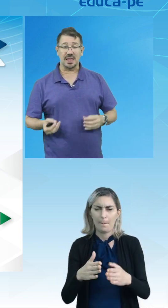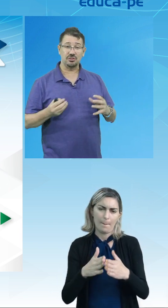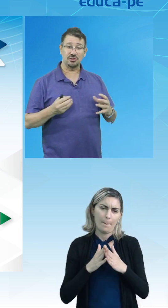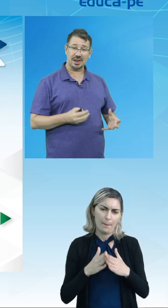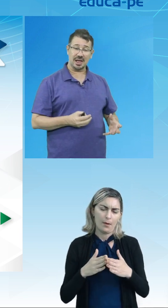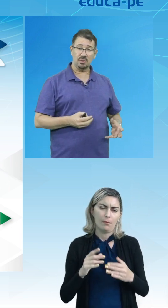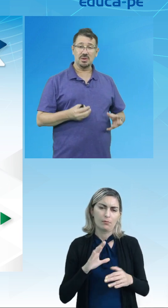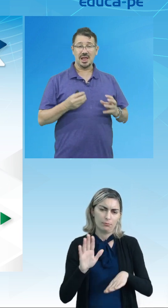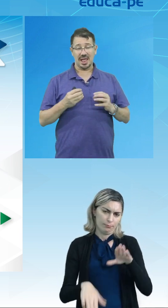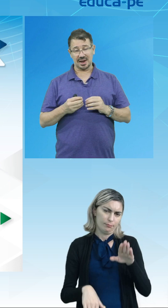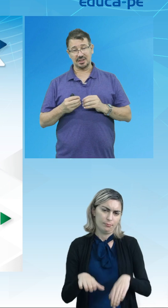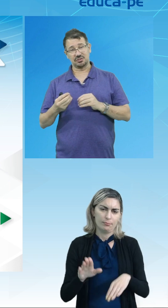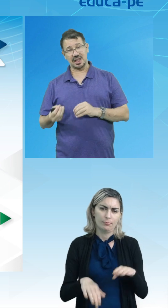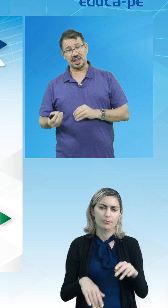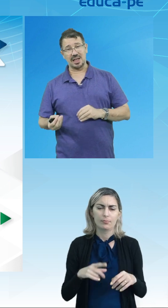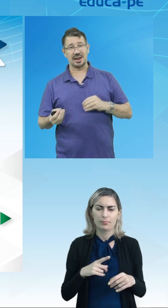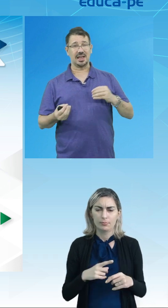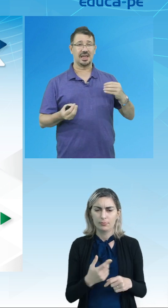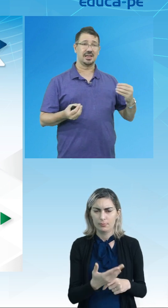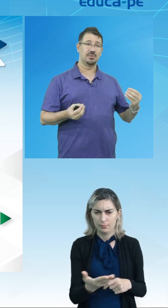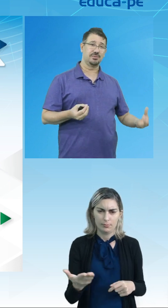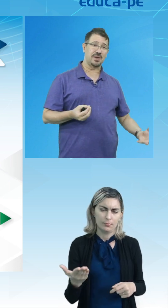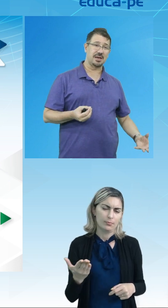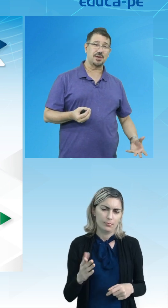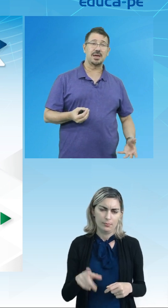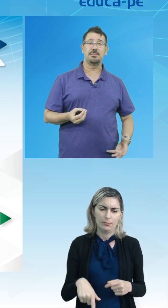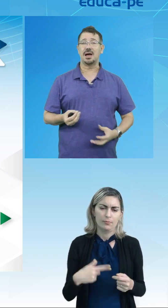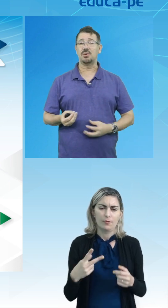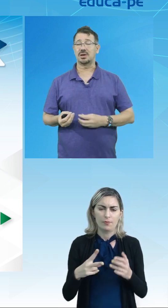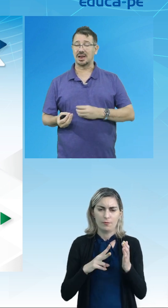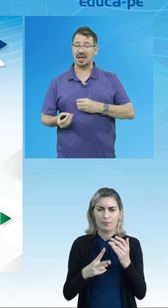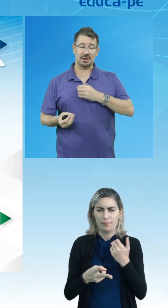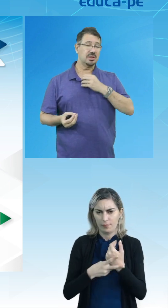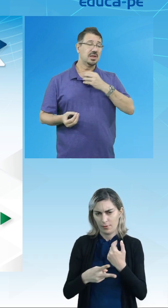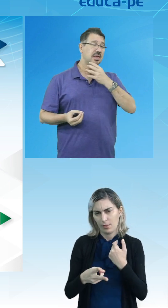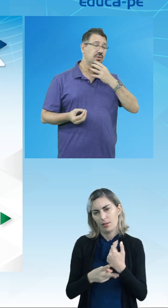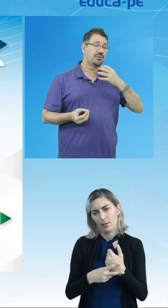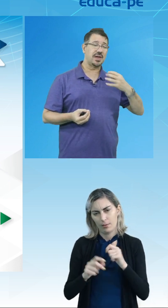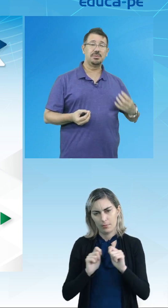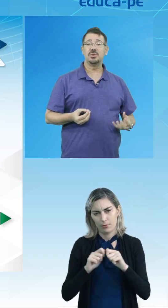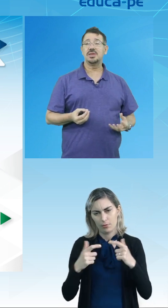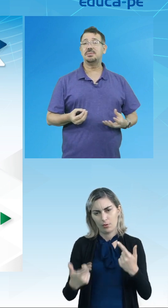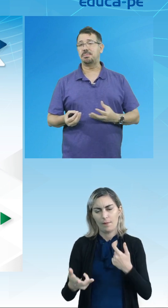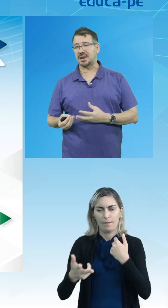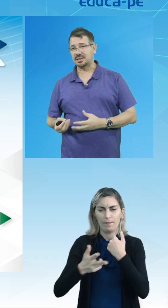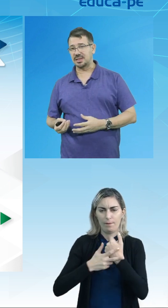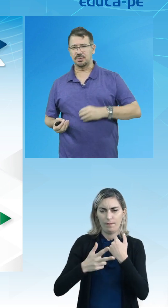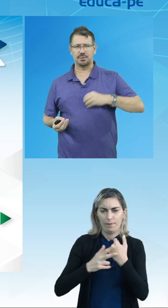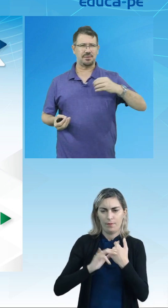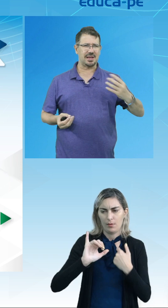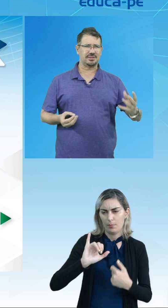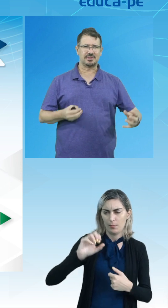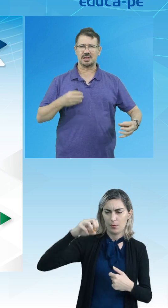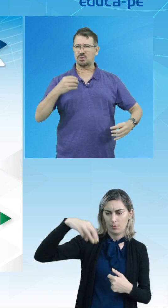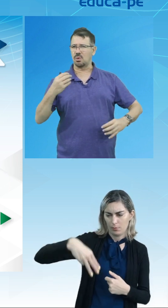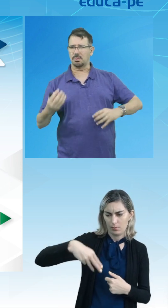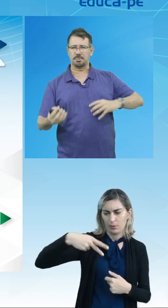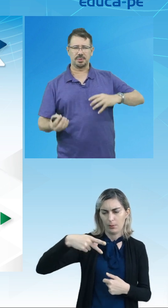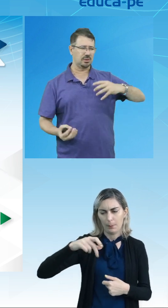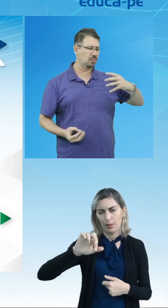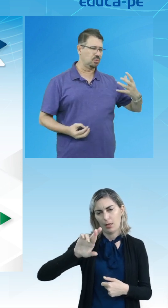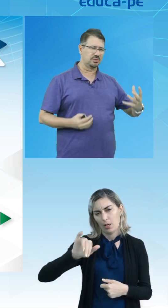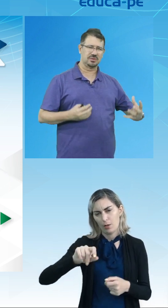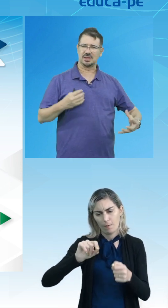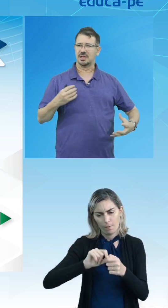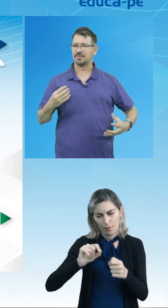apelativa em geral, ela é um verbal, claro, e o verbo no imperativo, faça,